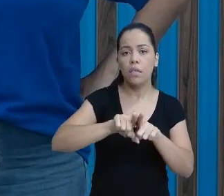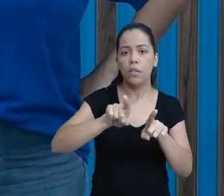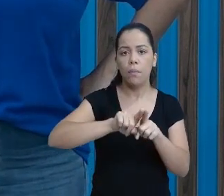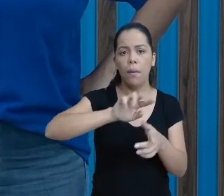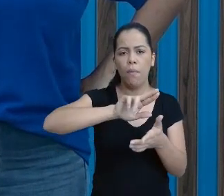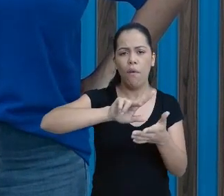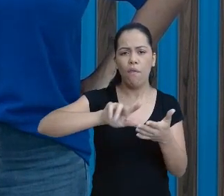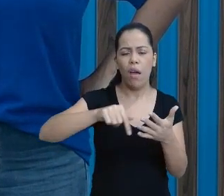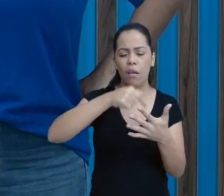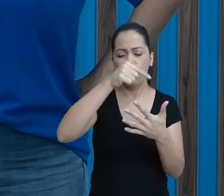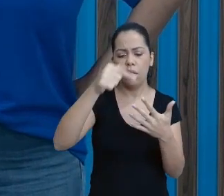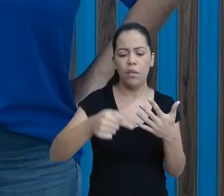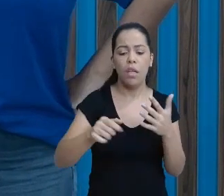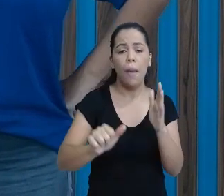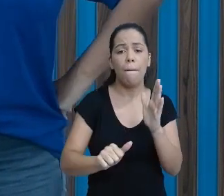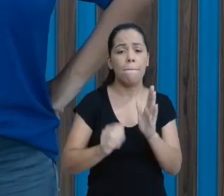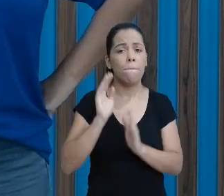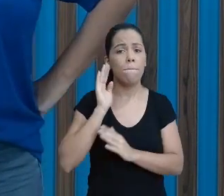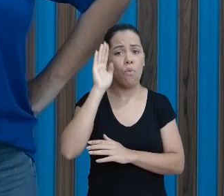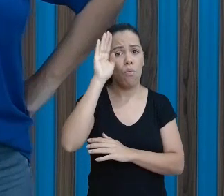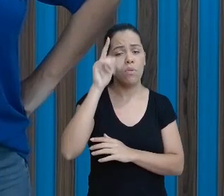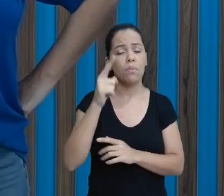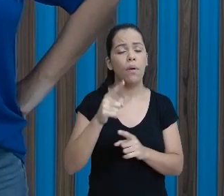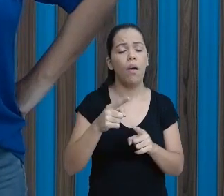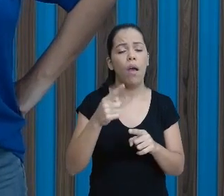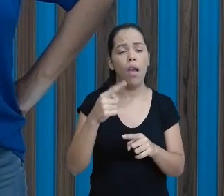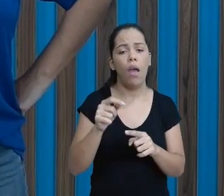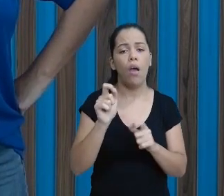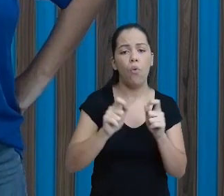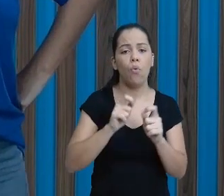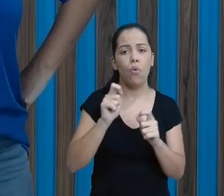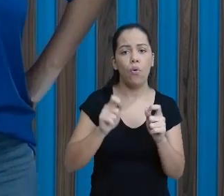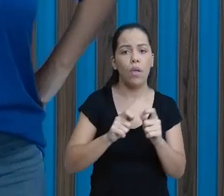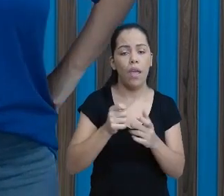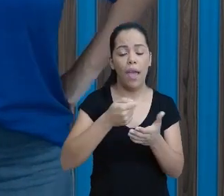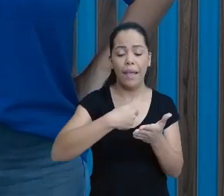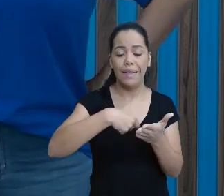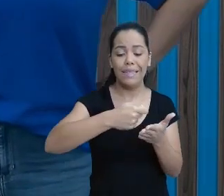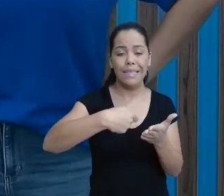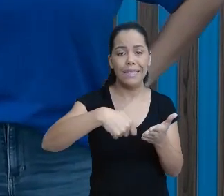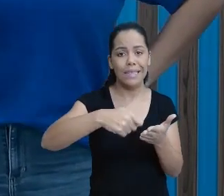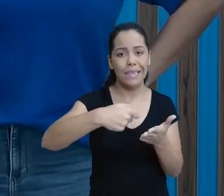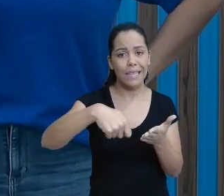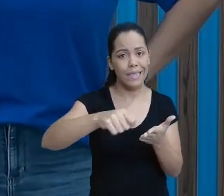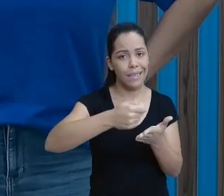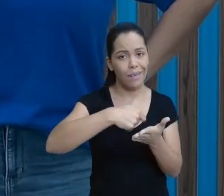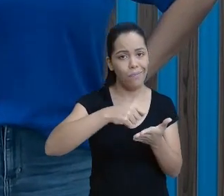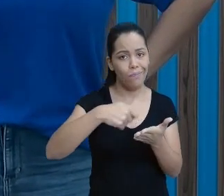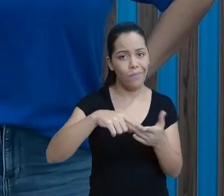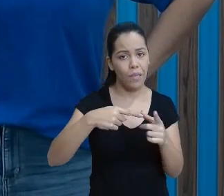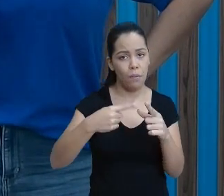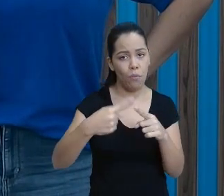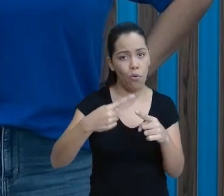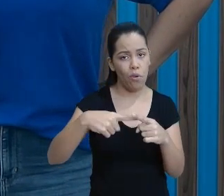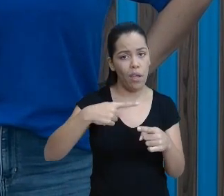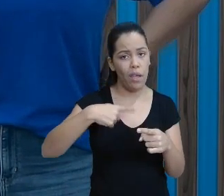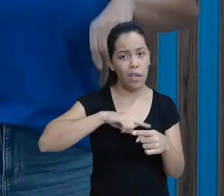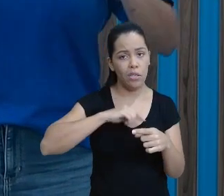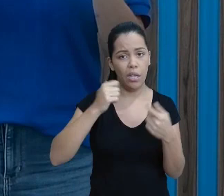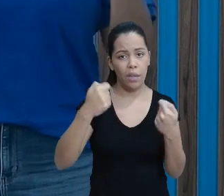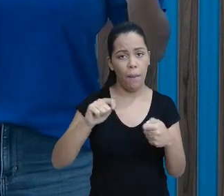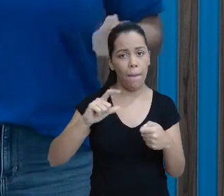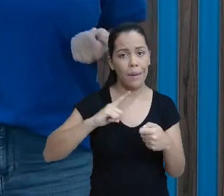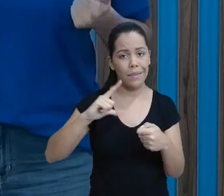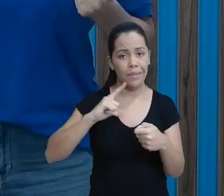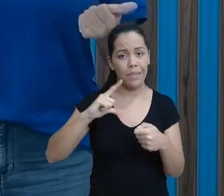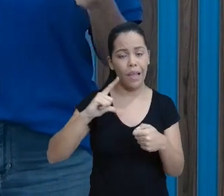escrita. E aí parece que é onde pega, né? Porque a gente tem que ter um conhecimento de